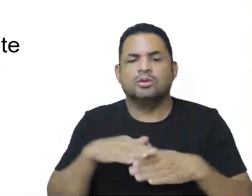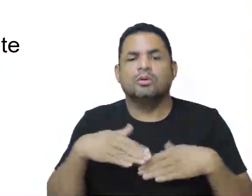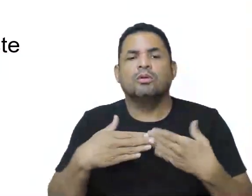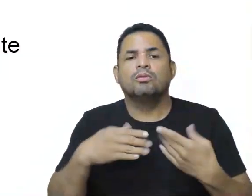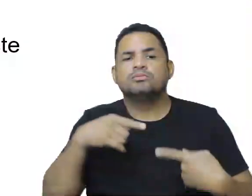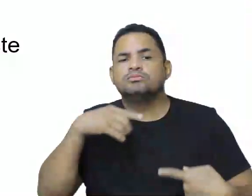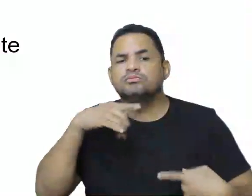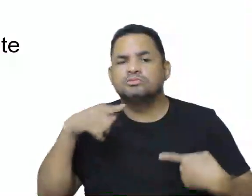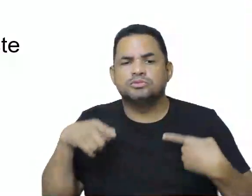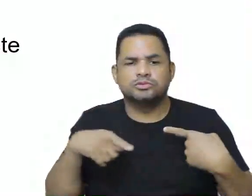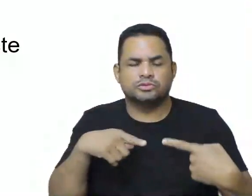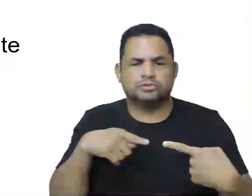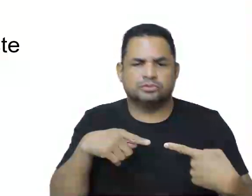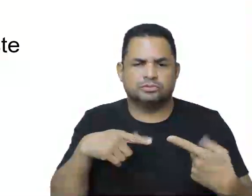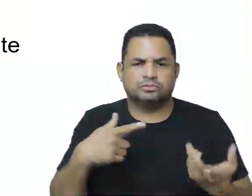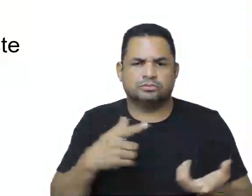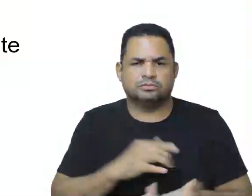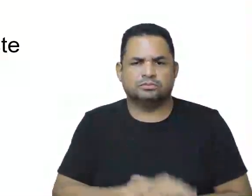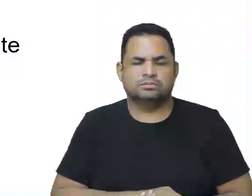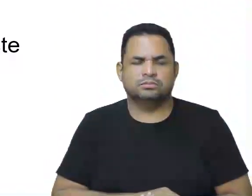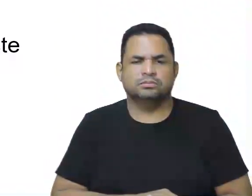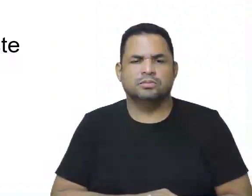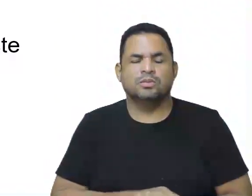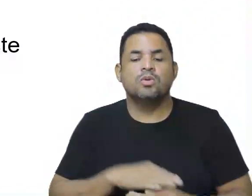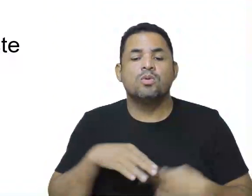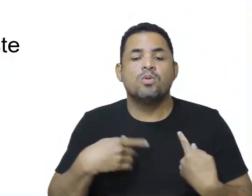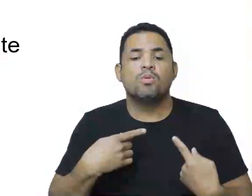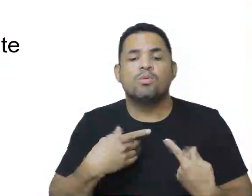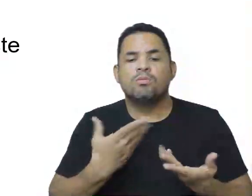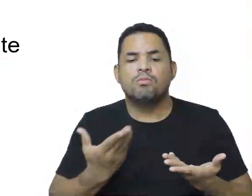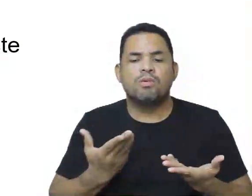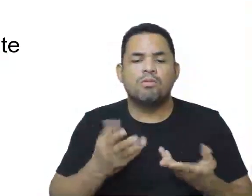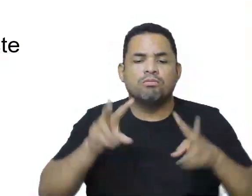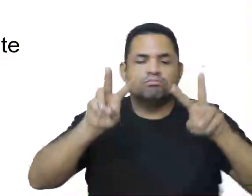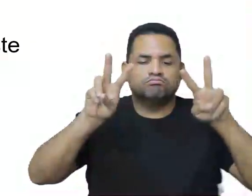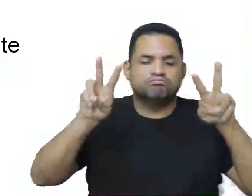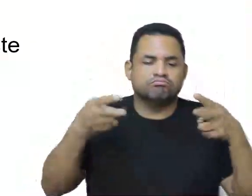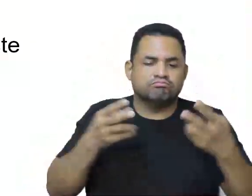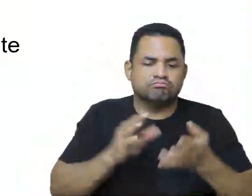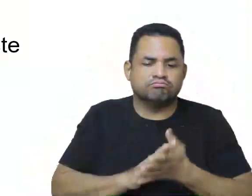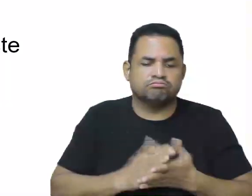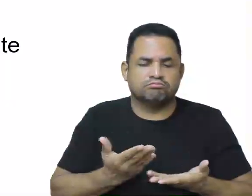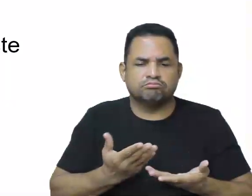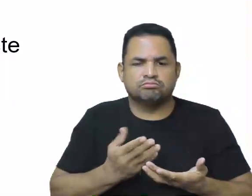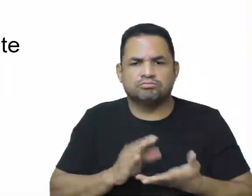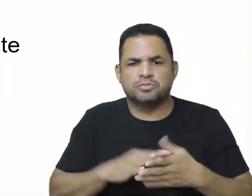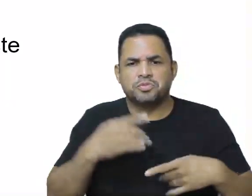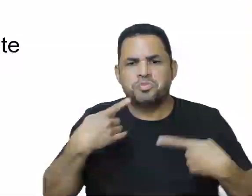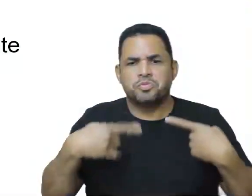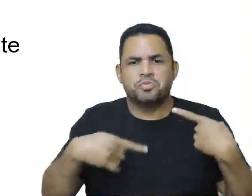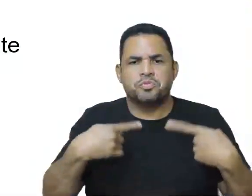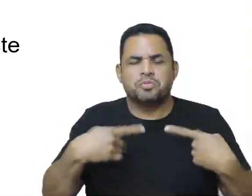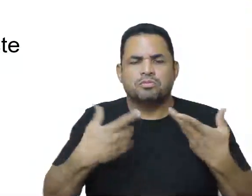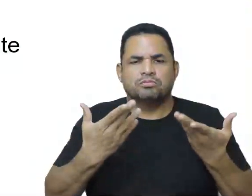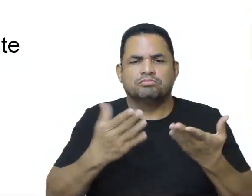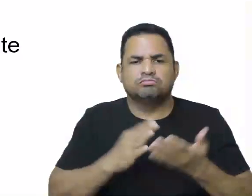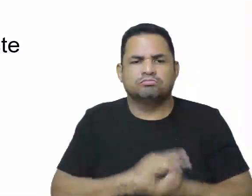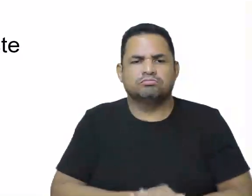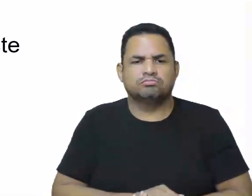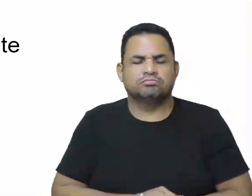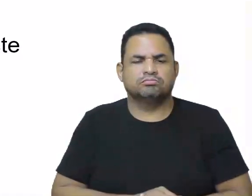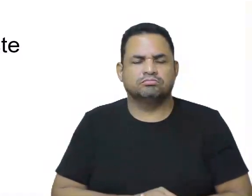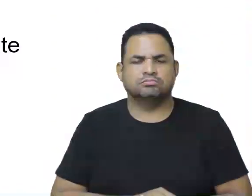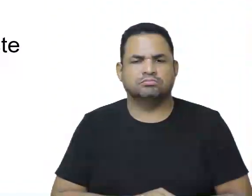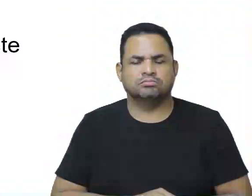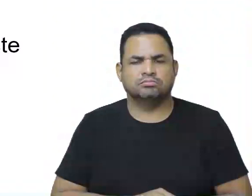ao tratamento. O que foi discutido? Qual foi a temática discutida nessa conferência? É o que a questão está